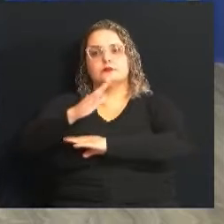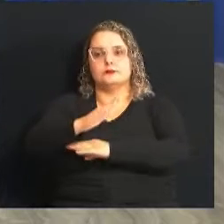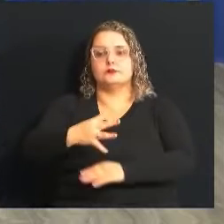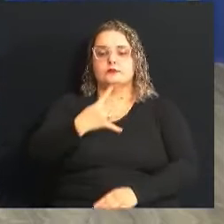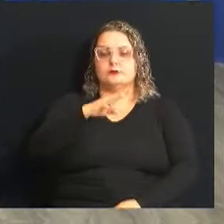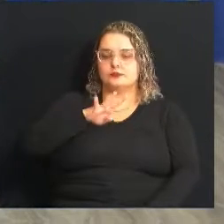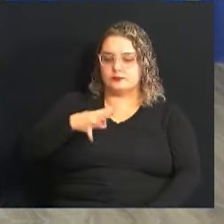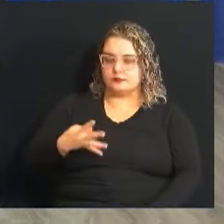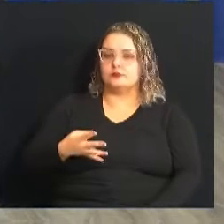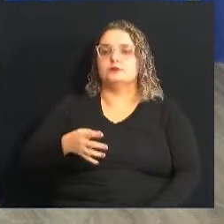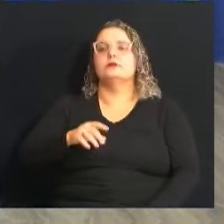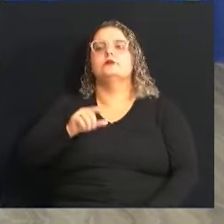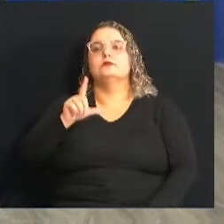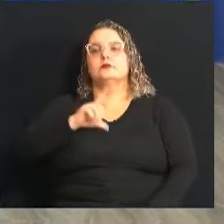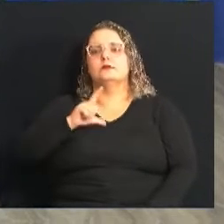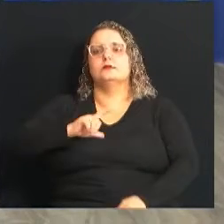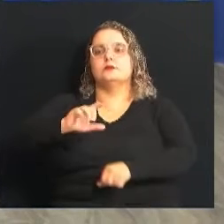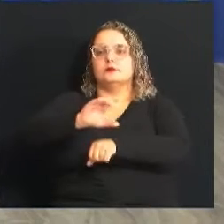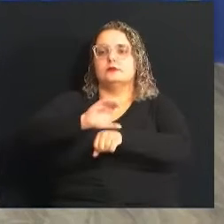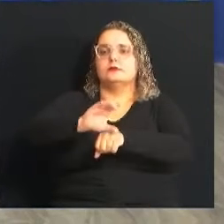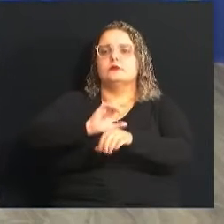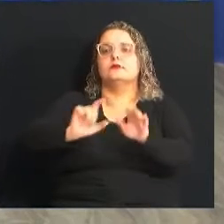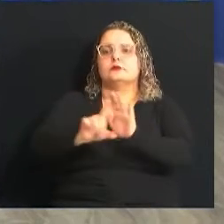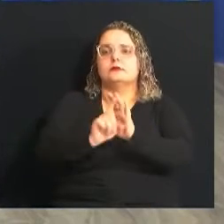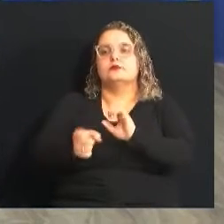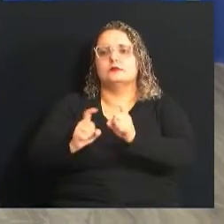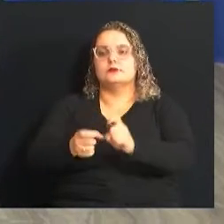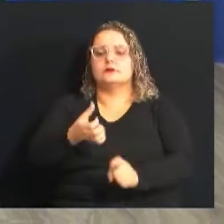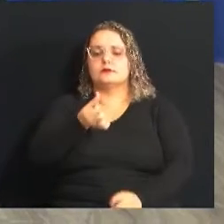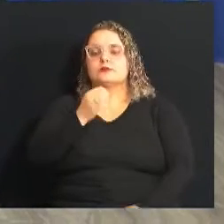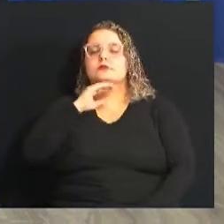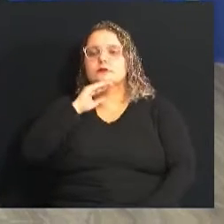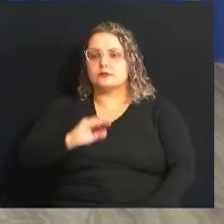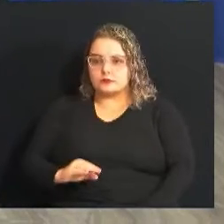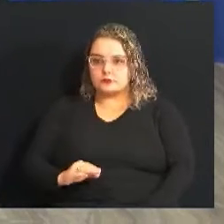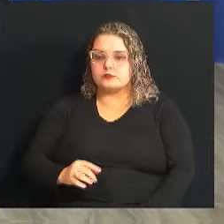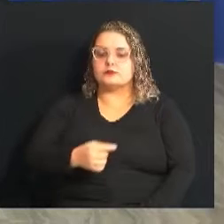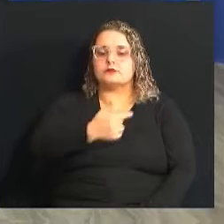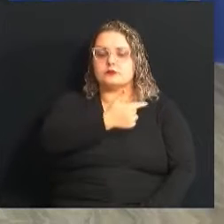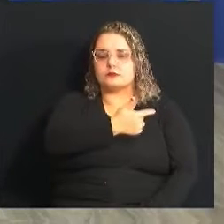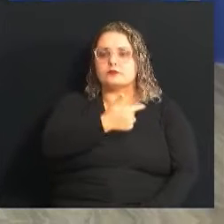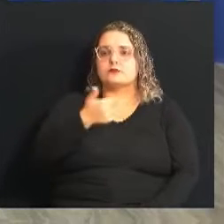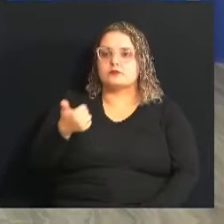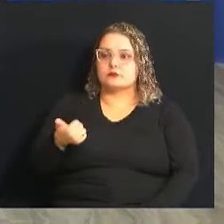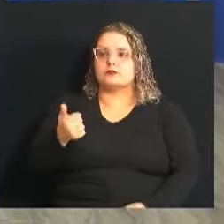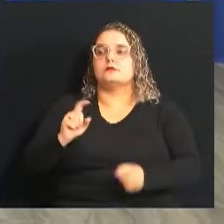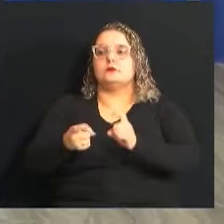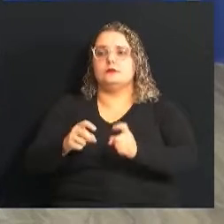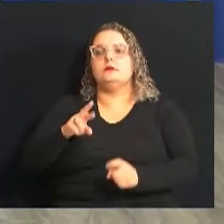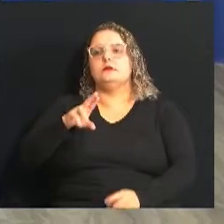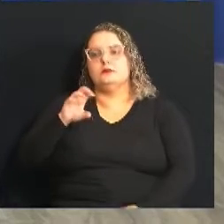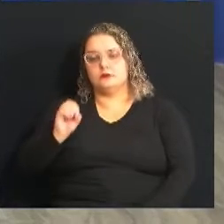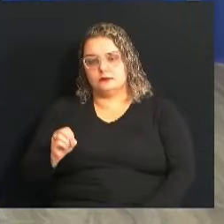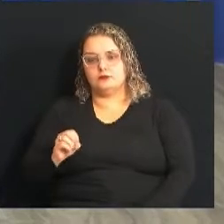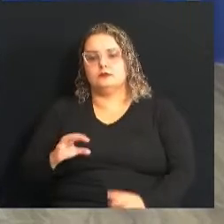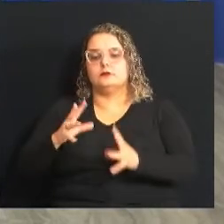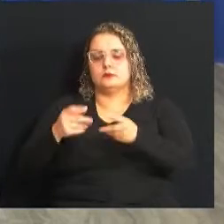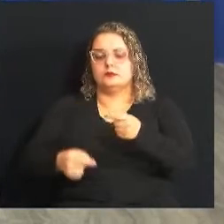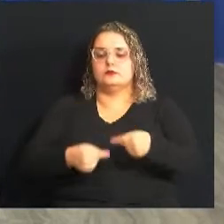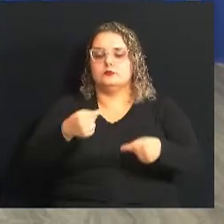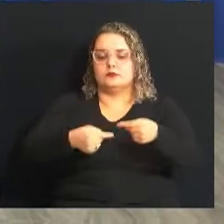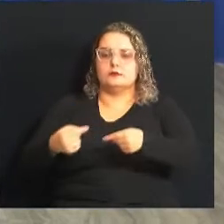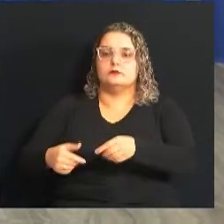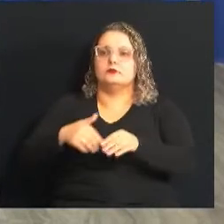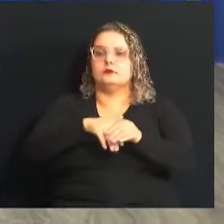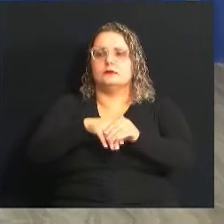4h30 tem a Constileg e depois às 6 horas da tarde tem a 21ª reunião ordinária com todas as discussões e